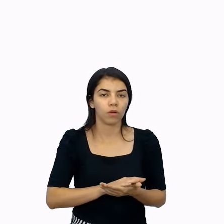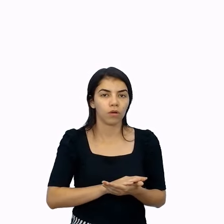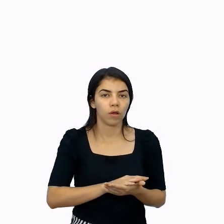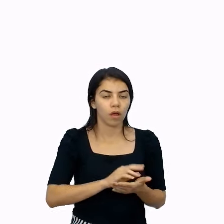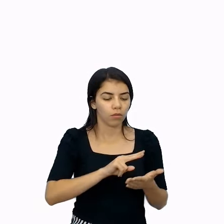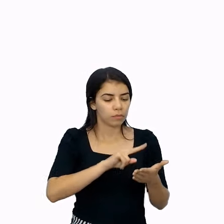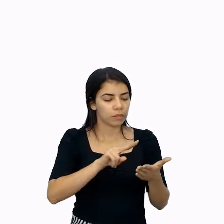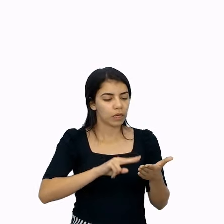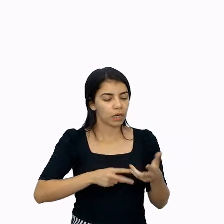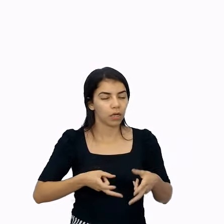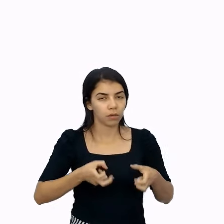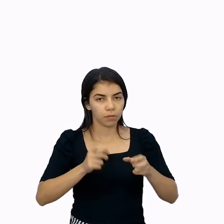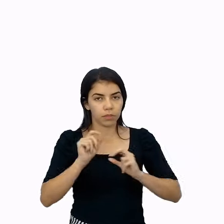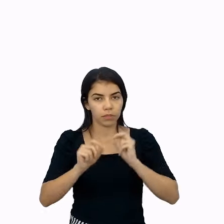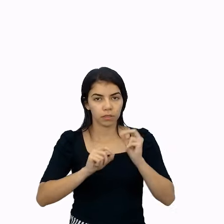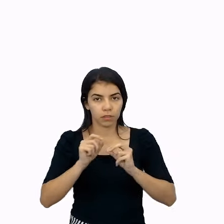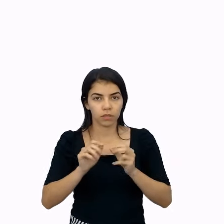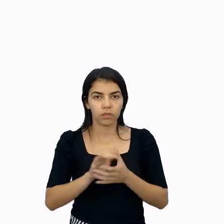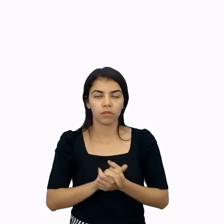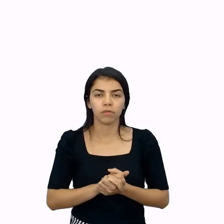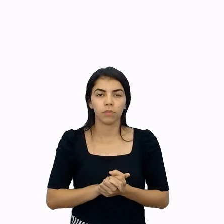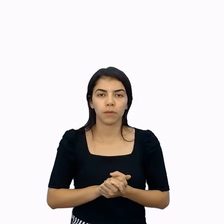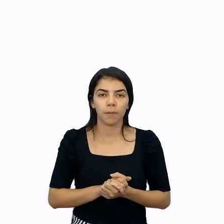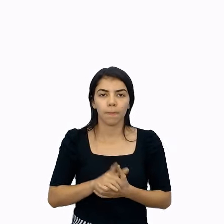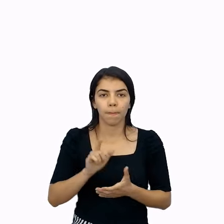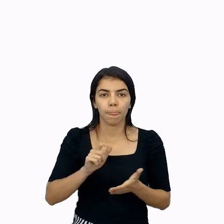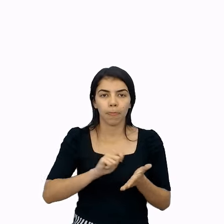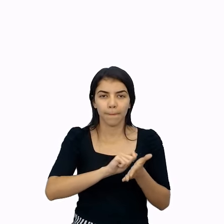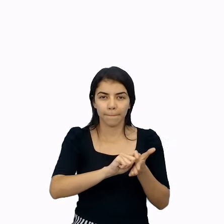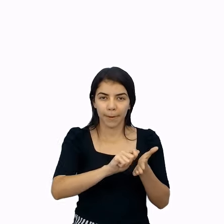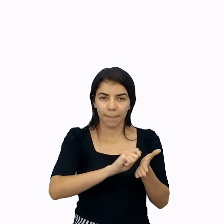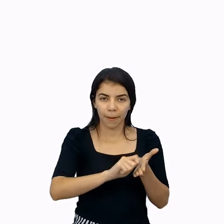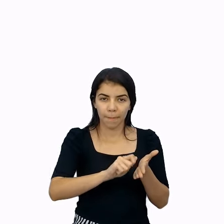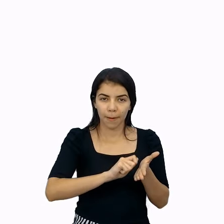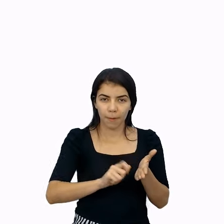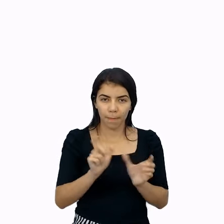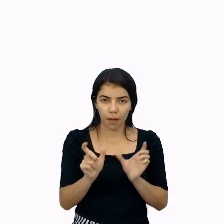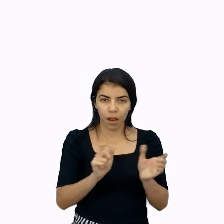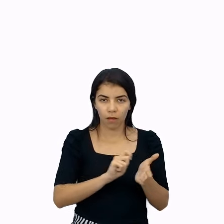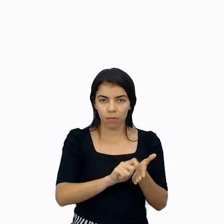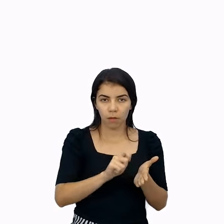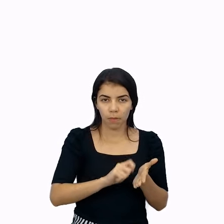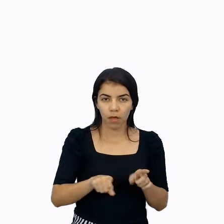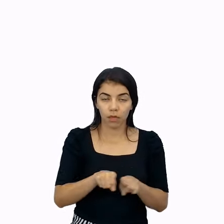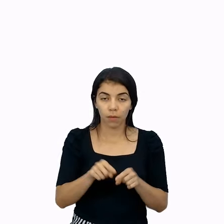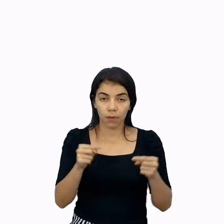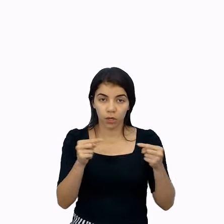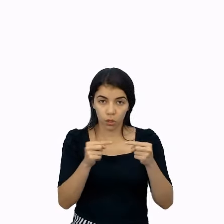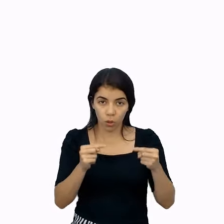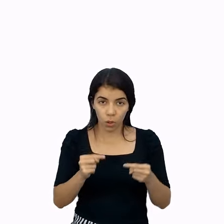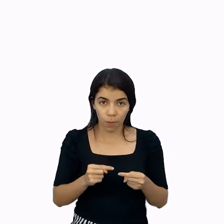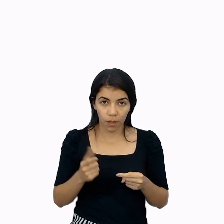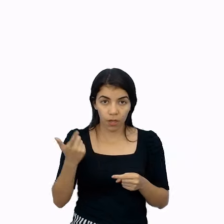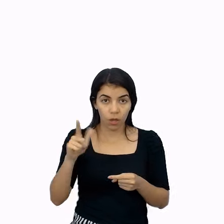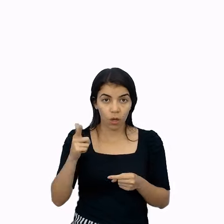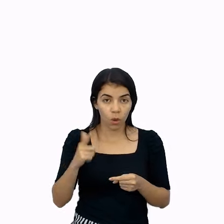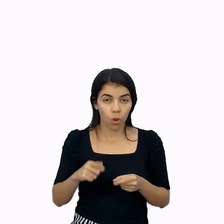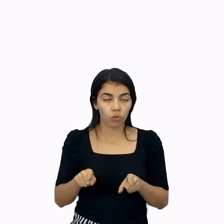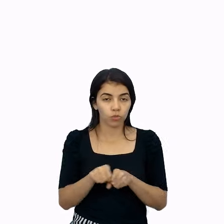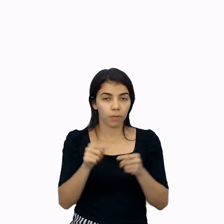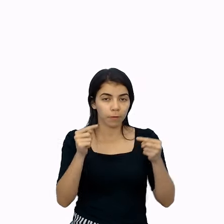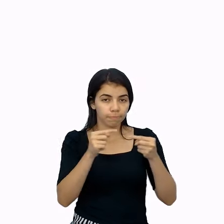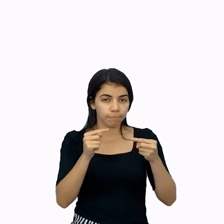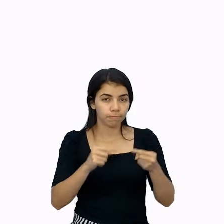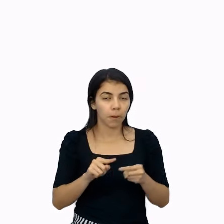forma, observar que já há algumas marcas, estão sublinhados, alguns elementos conectores, existem vários outros a serem